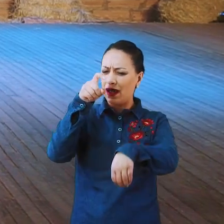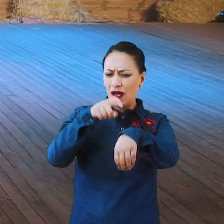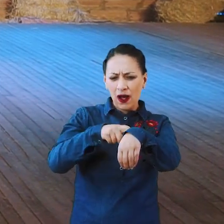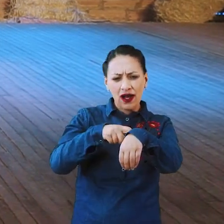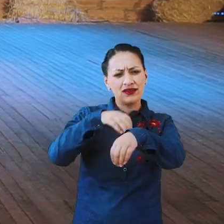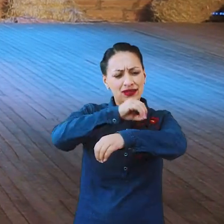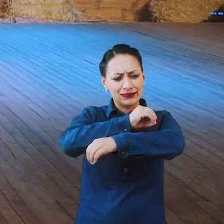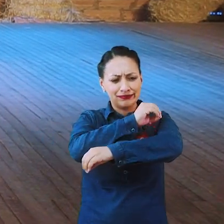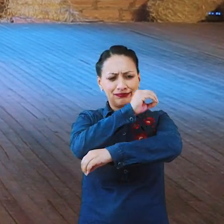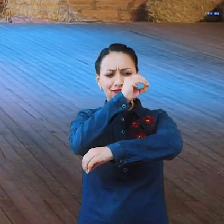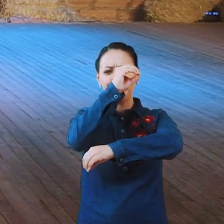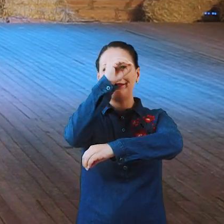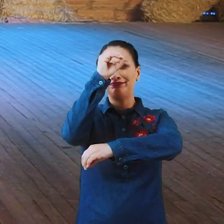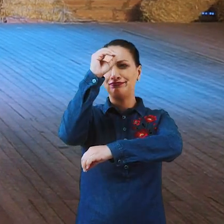do